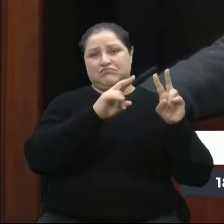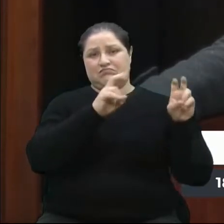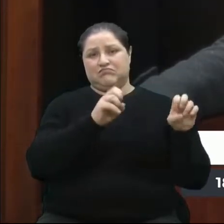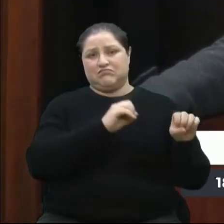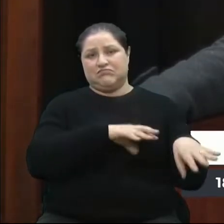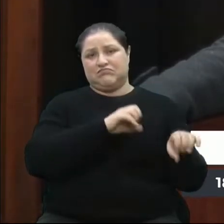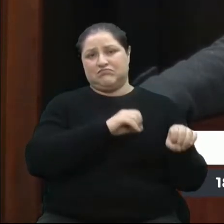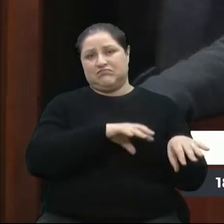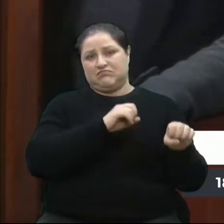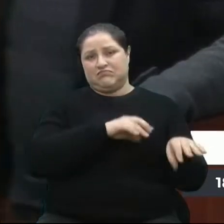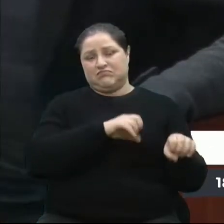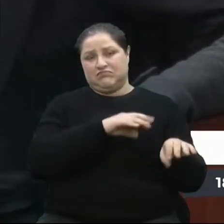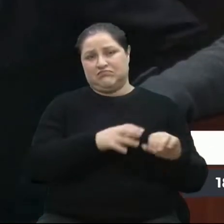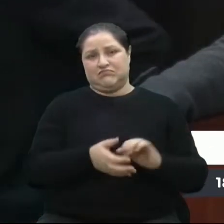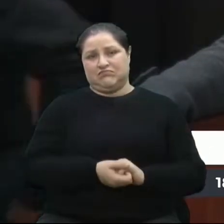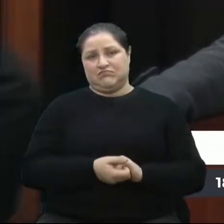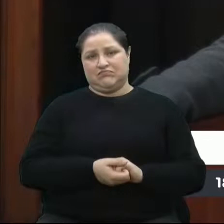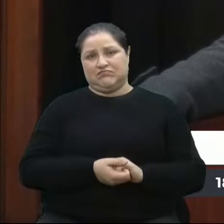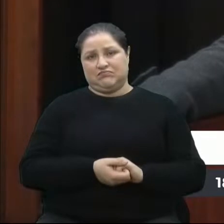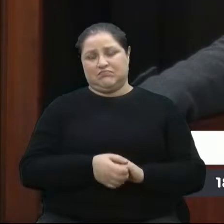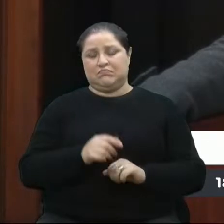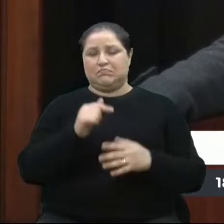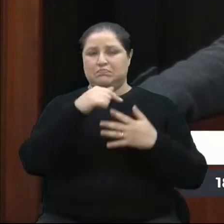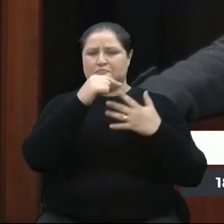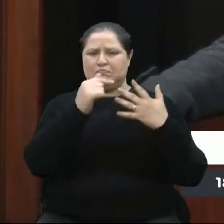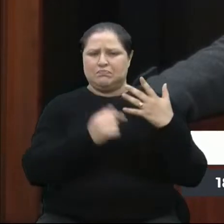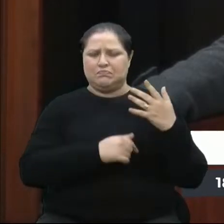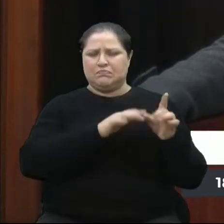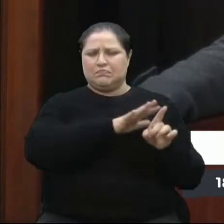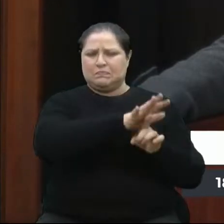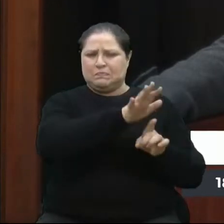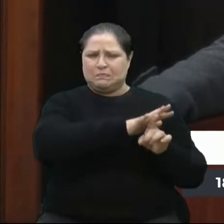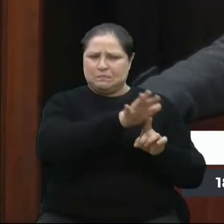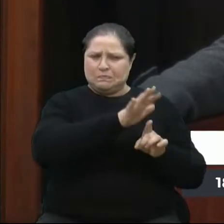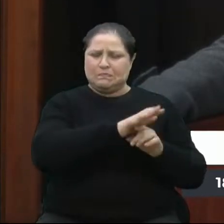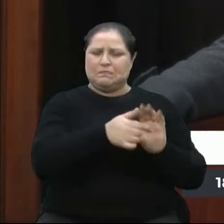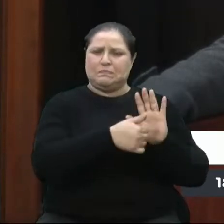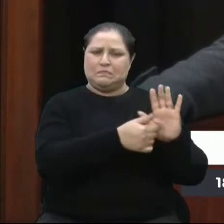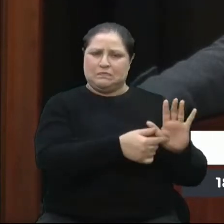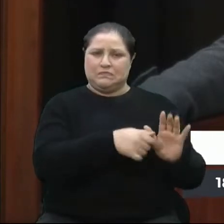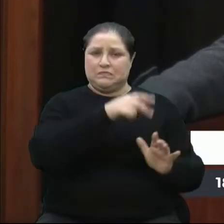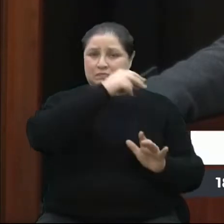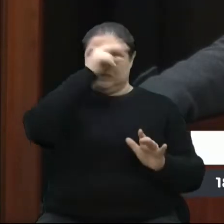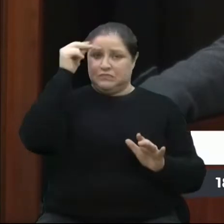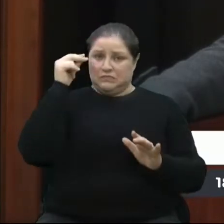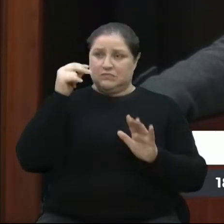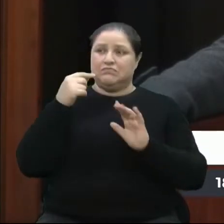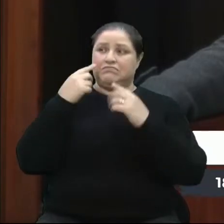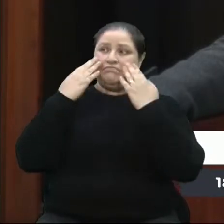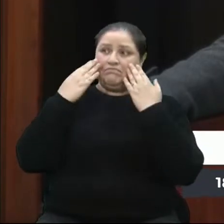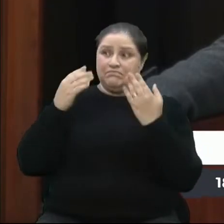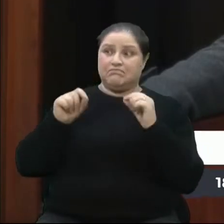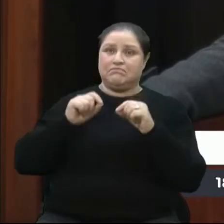educação, né? Levantamos uma série de demandas, o prefeito se mostrou